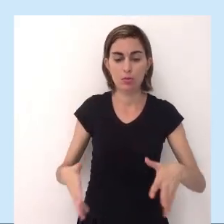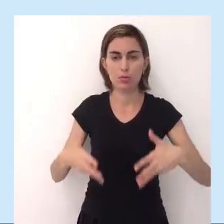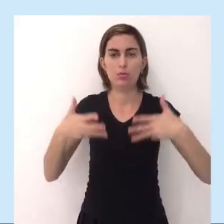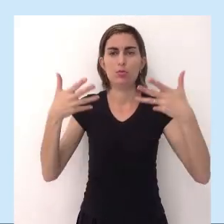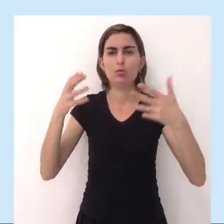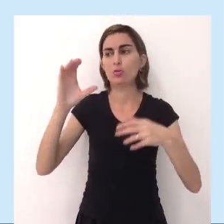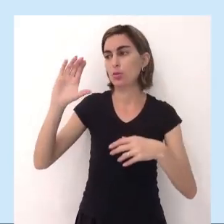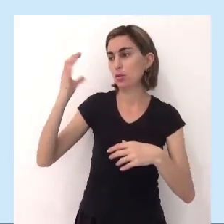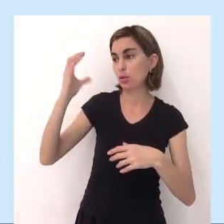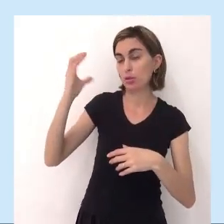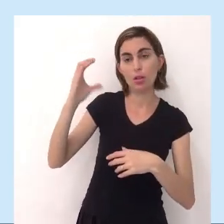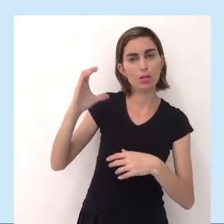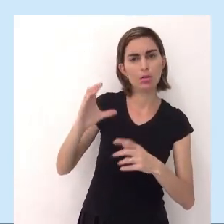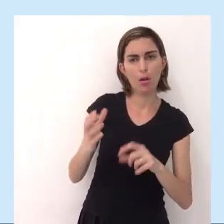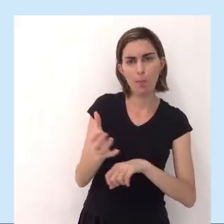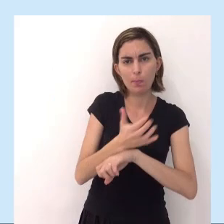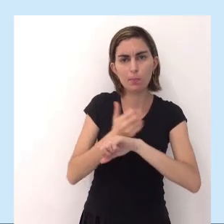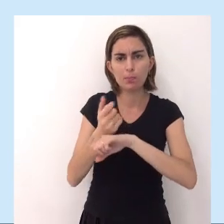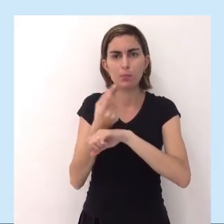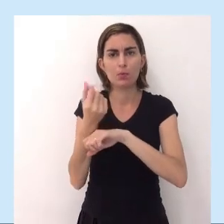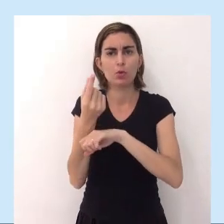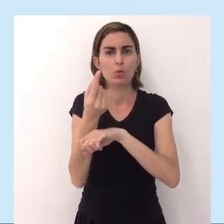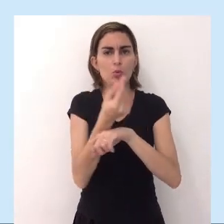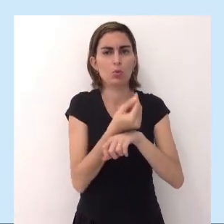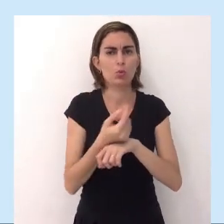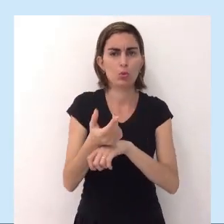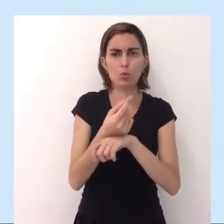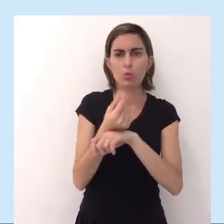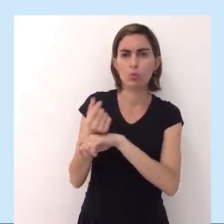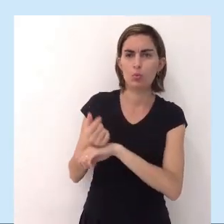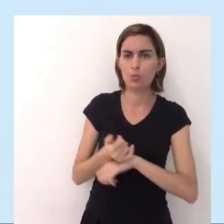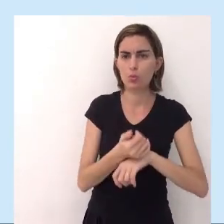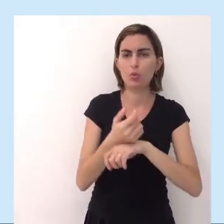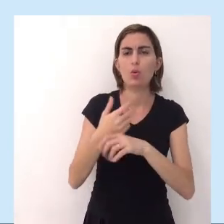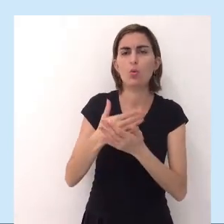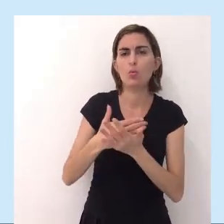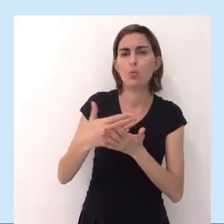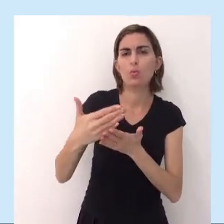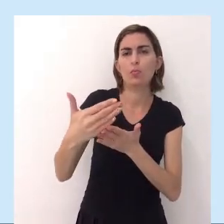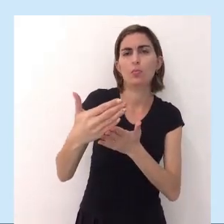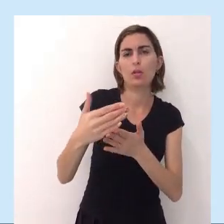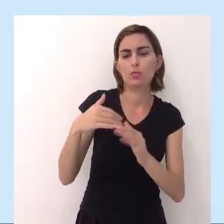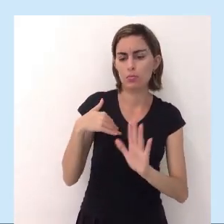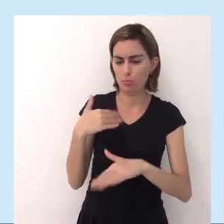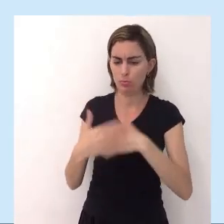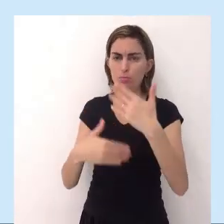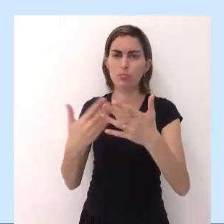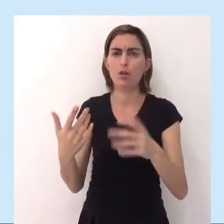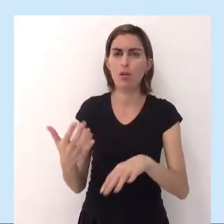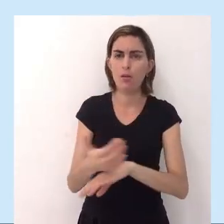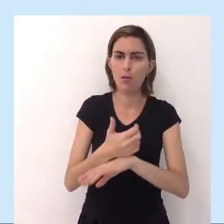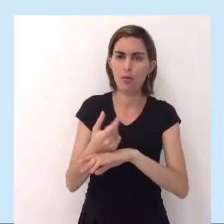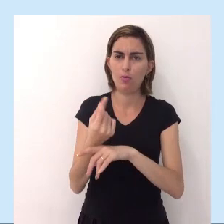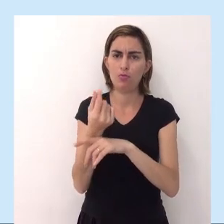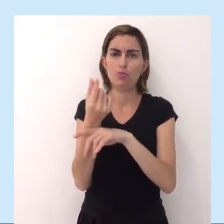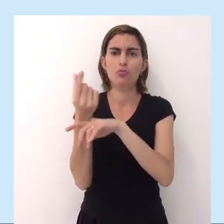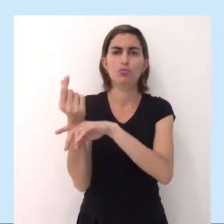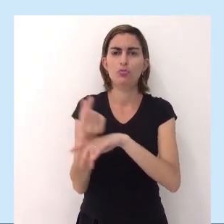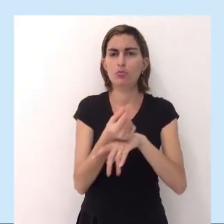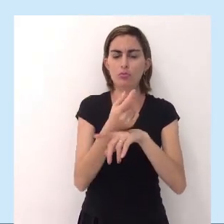tá? Da ciência chamada de capitalismo. Então, os britânicos eles começam a desenvolver o